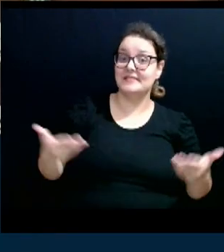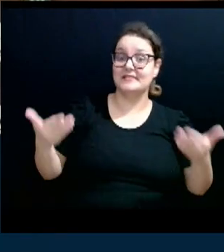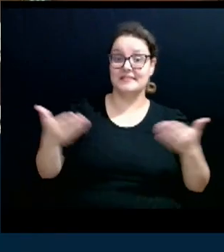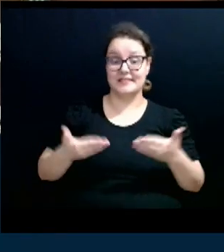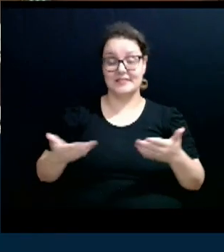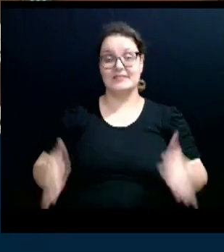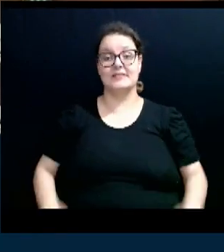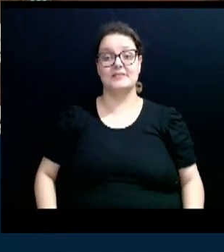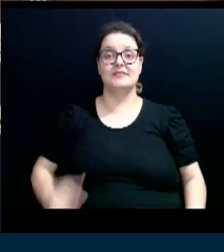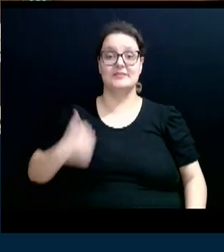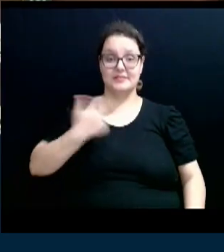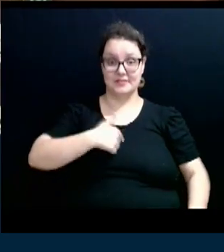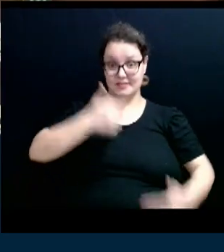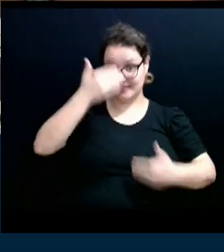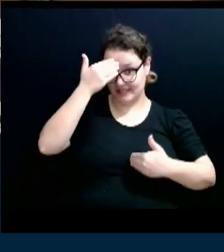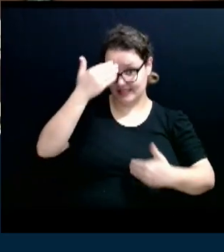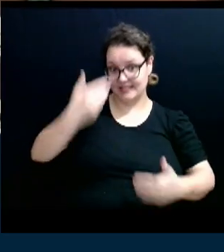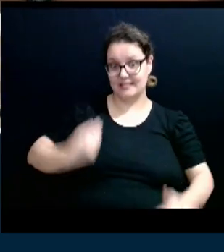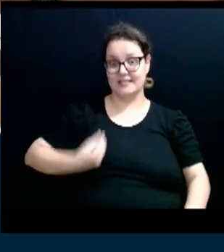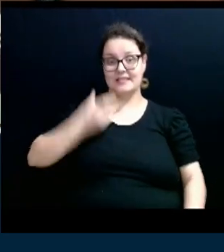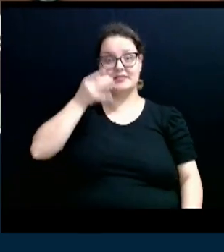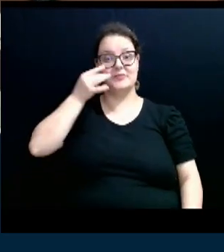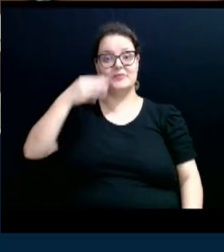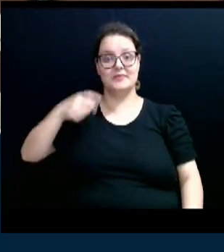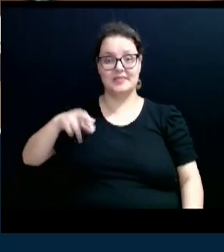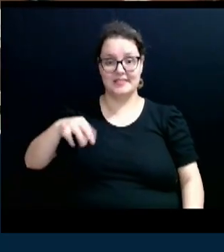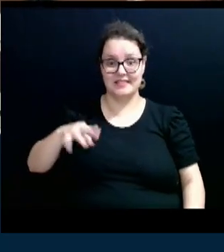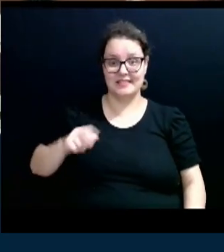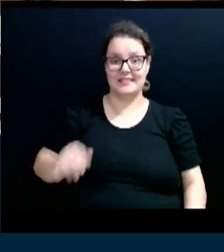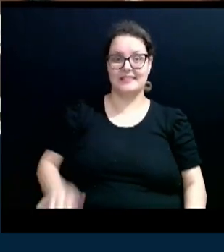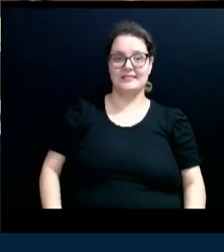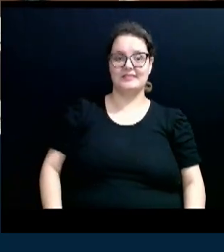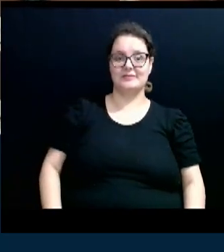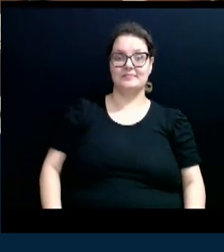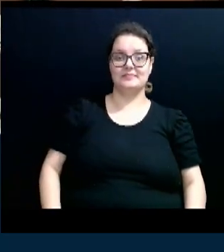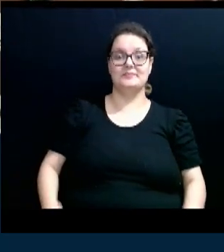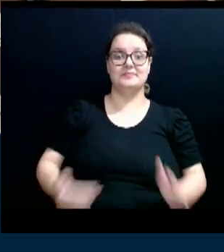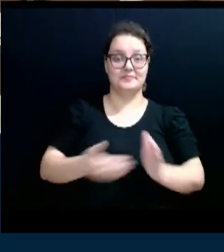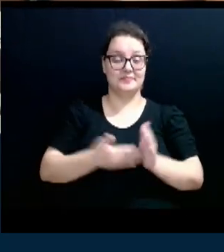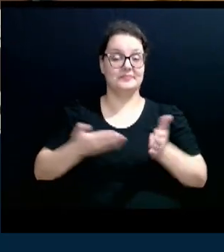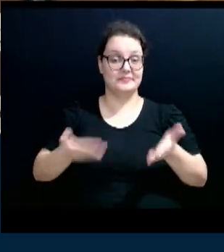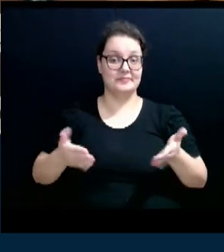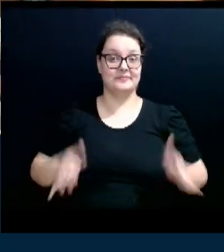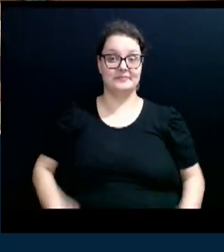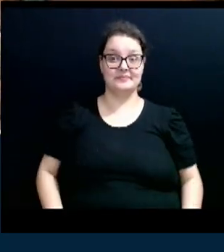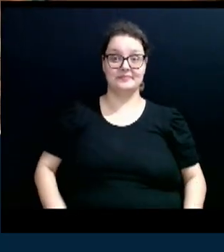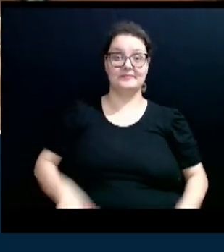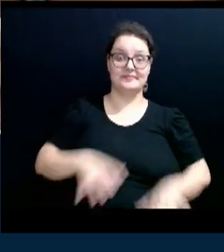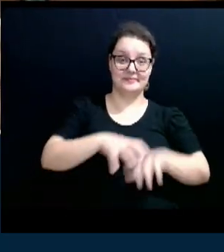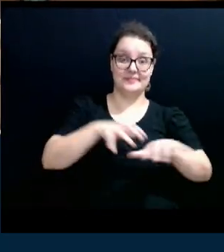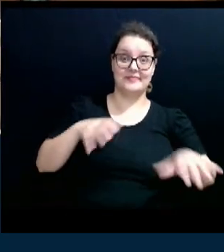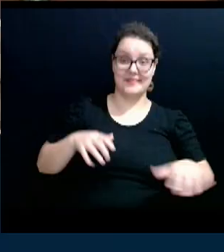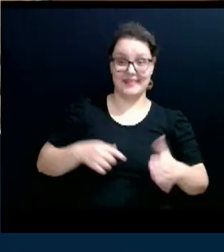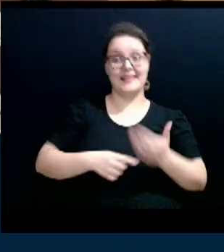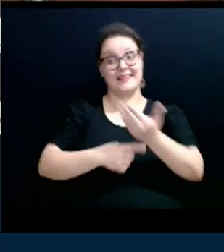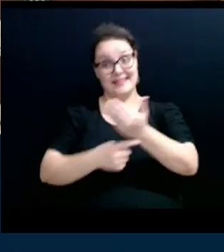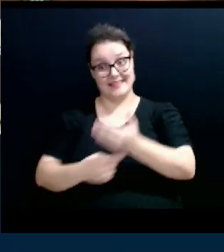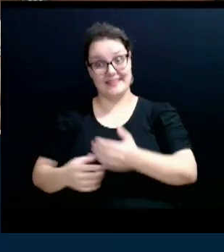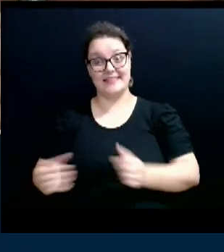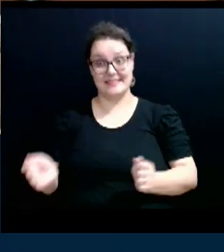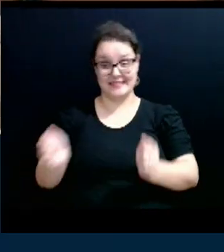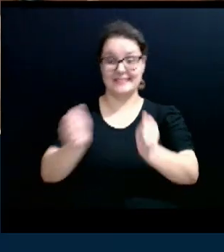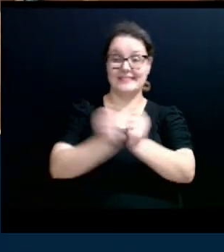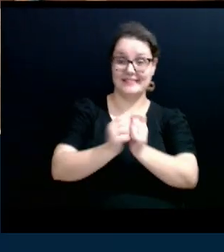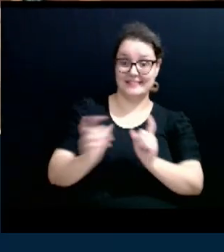a sua presença, viu, Mariana? Mesmo aqui pelo Zoom, é a tecnologia que nos aproxima, né? Mas a